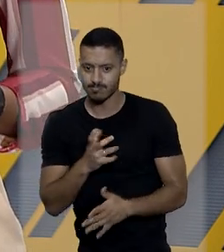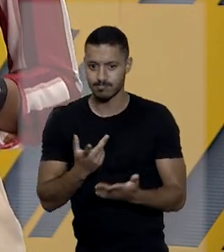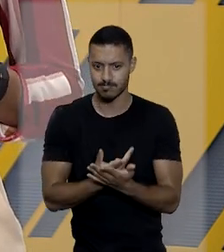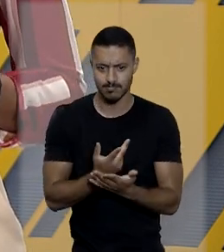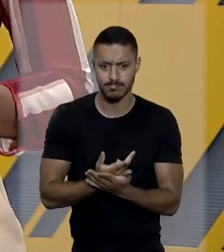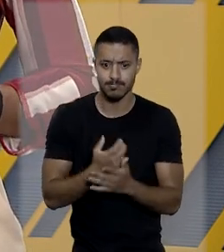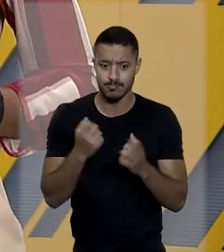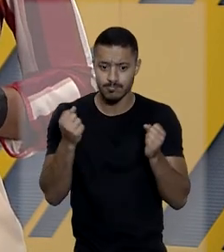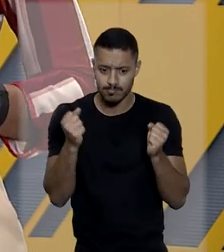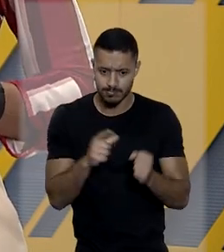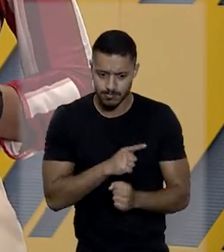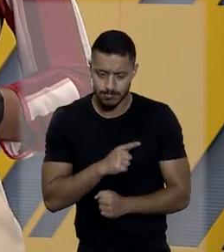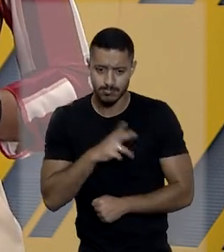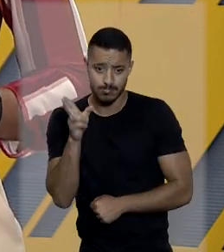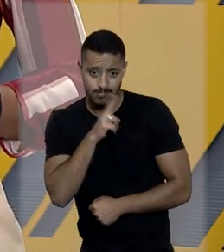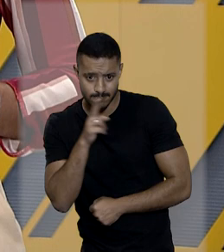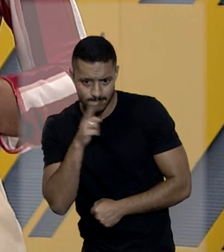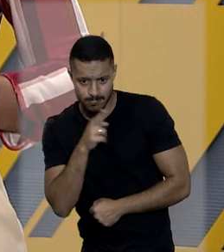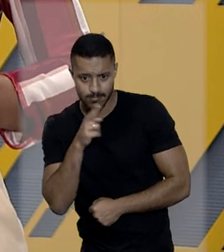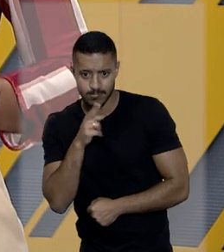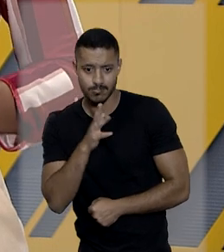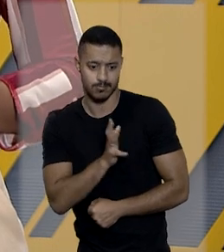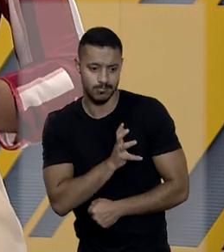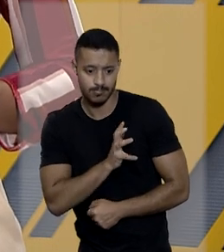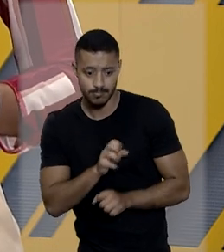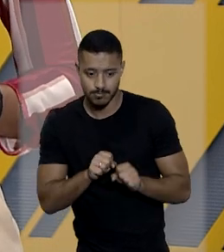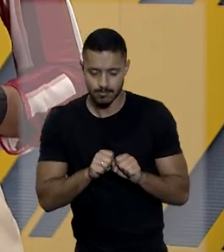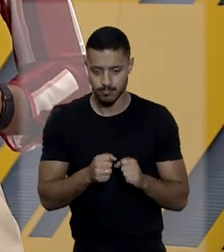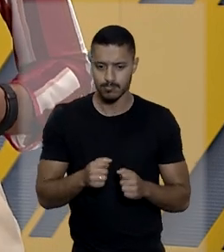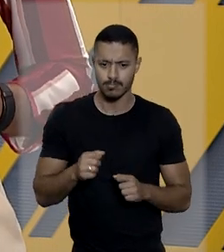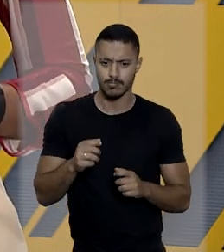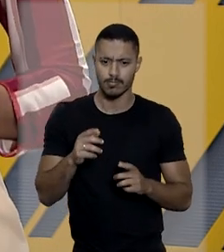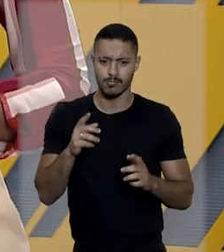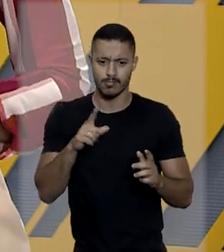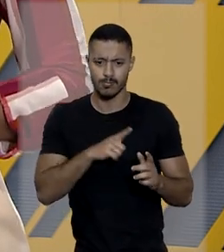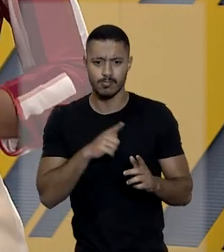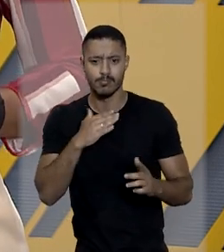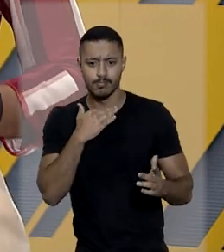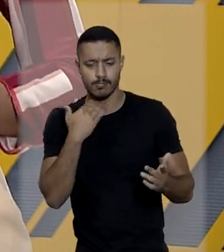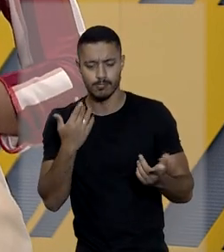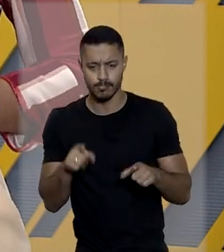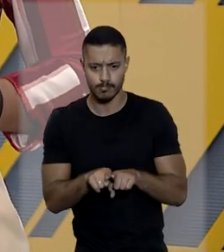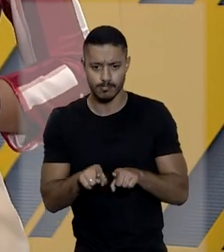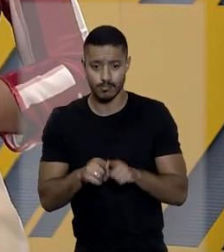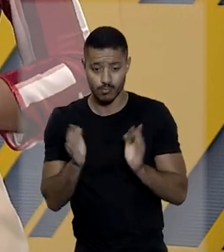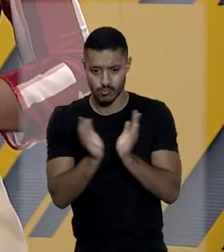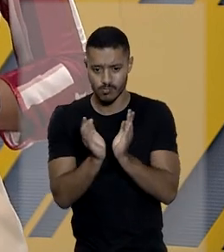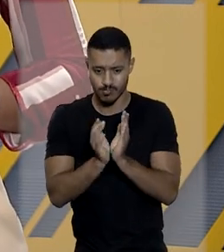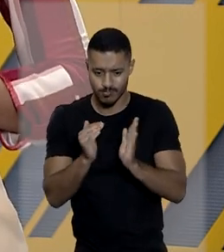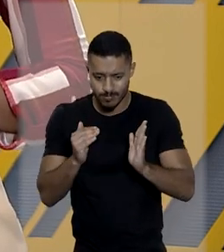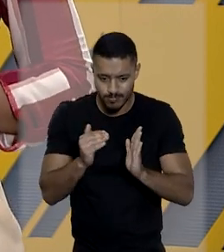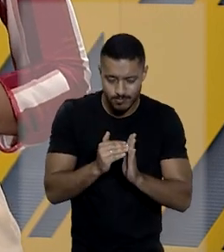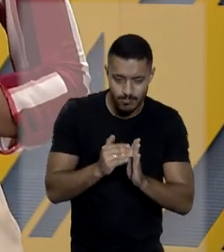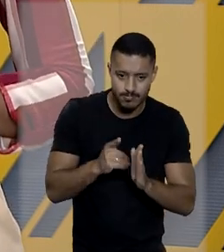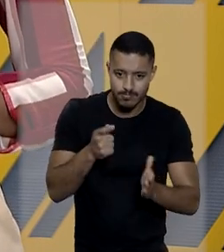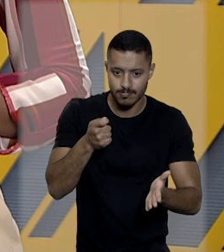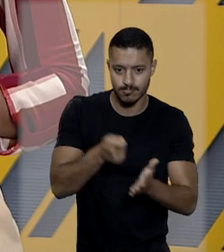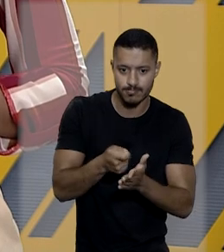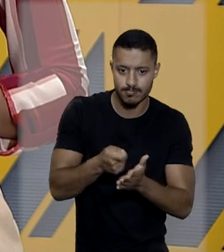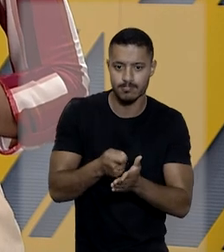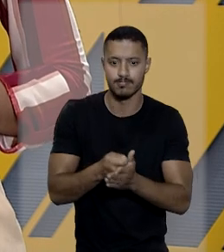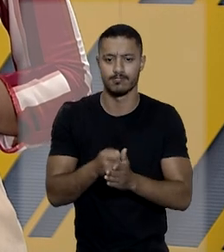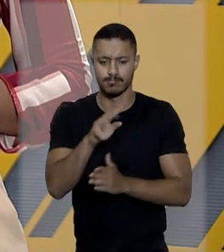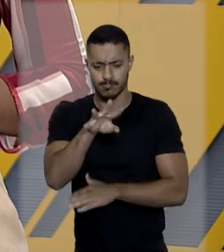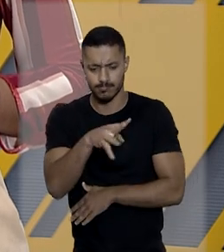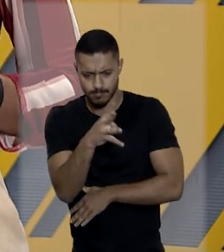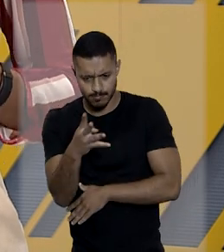imprescindível e havia urgência devido ao quadro de arritmias, que causava risco de morte. A turma limitou o ressarcimento aos valores